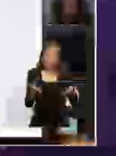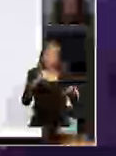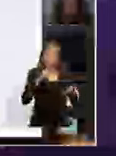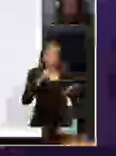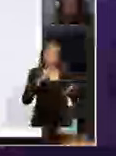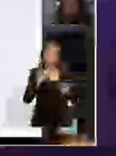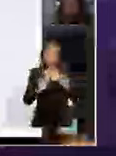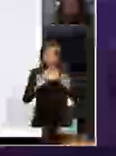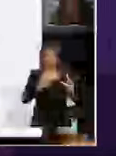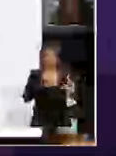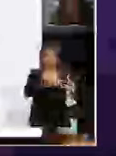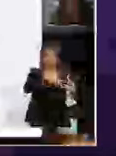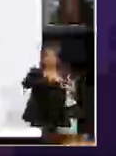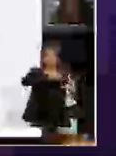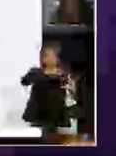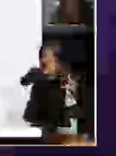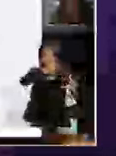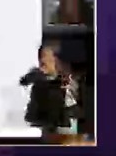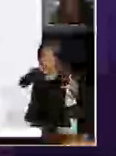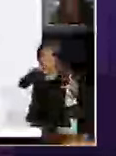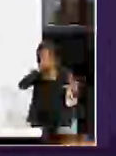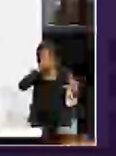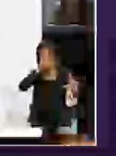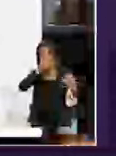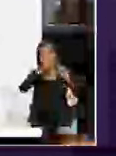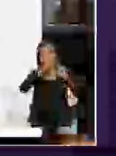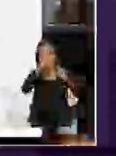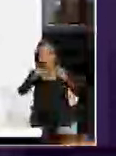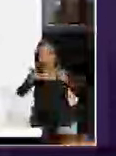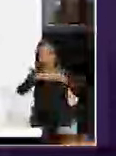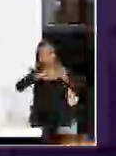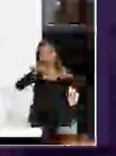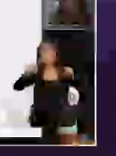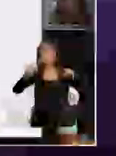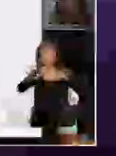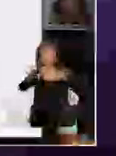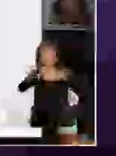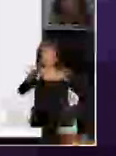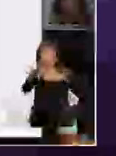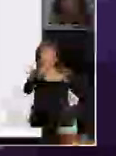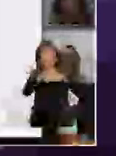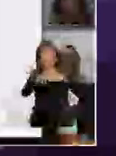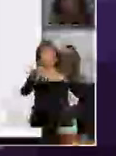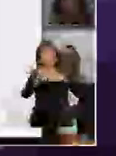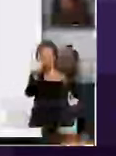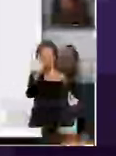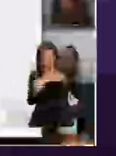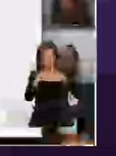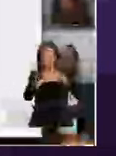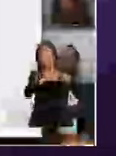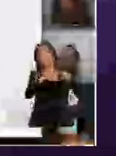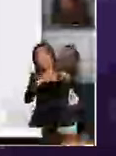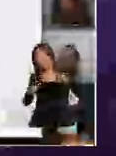pequena elevação nessa curva, mostrando a presença de outra variante de preocupação, a Zeta, e que, novamente, com